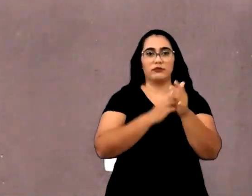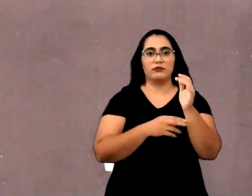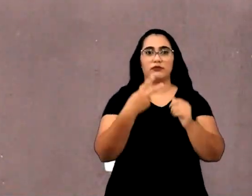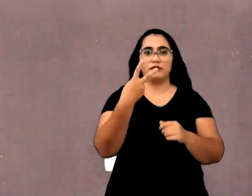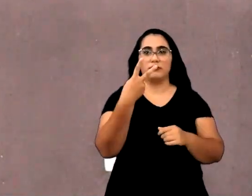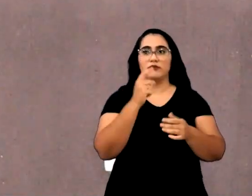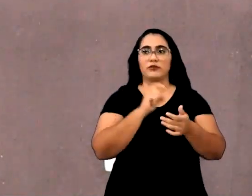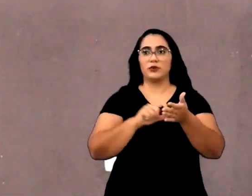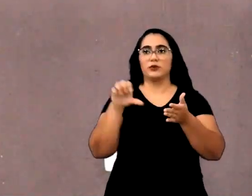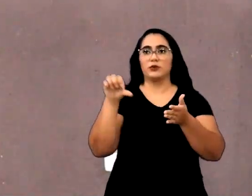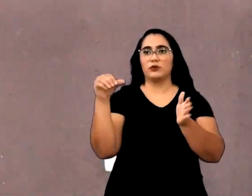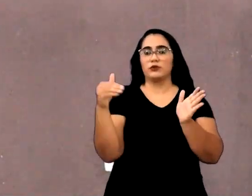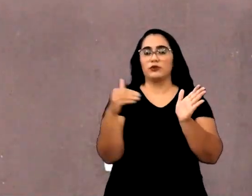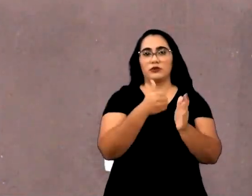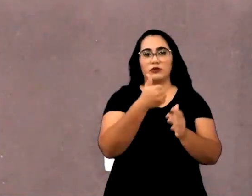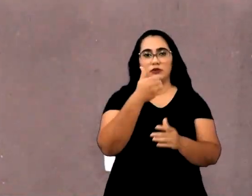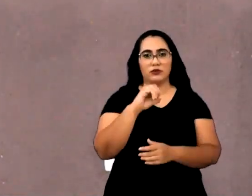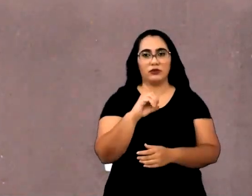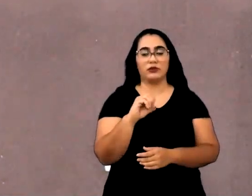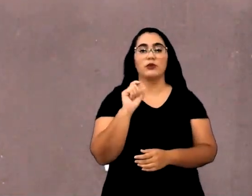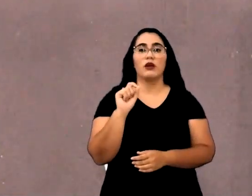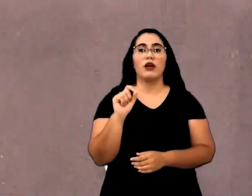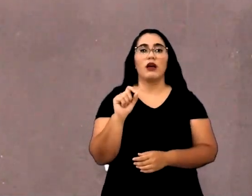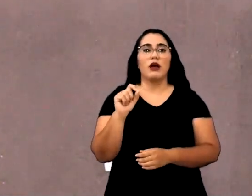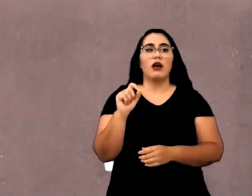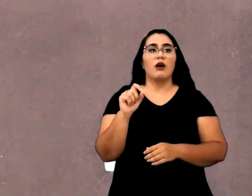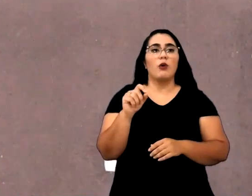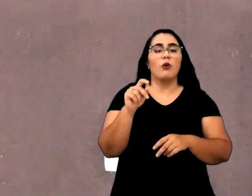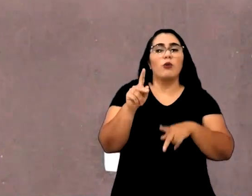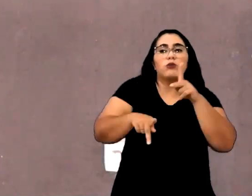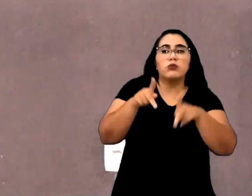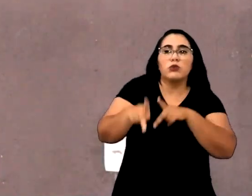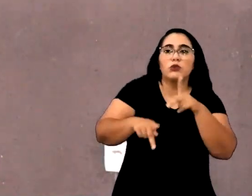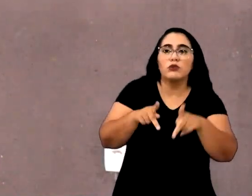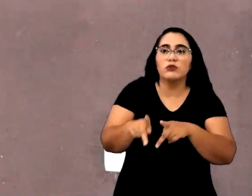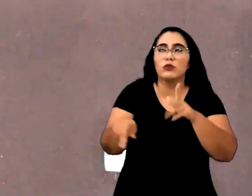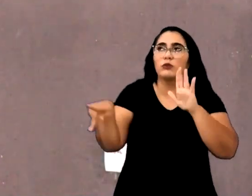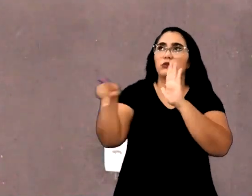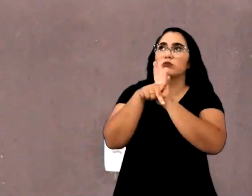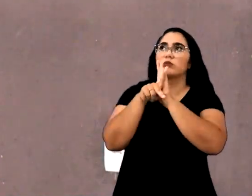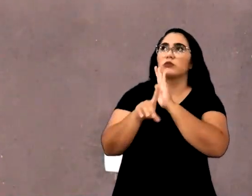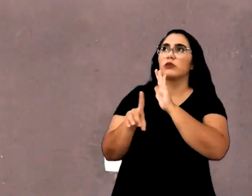e 10. Um povo de propriedade exclusiva.